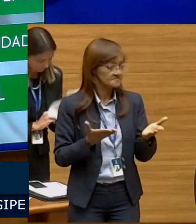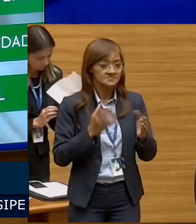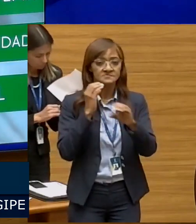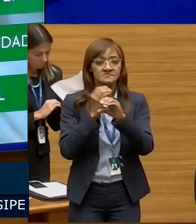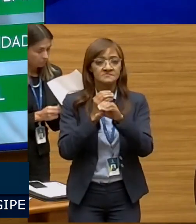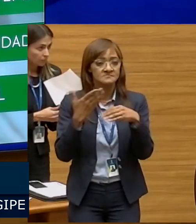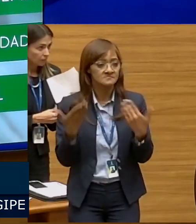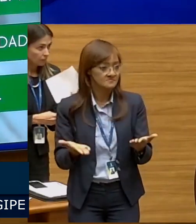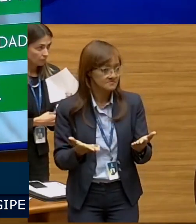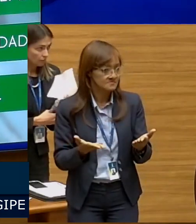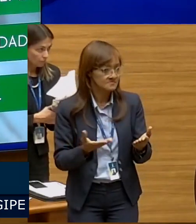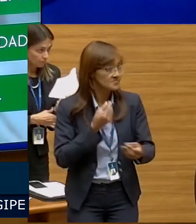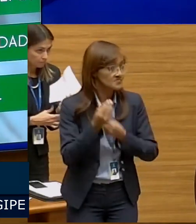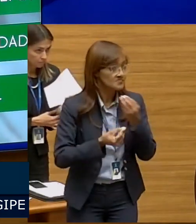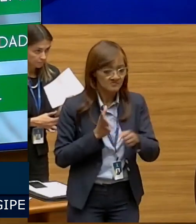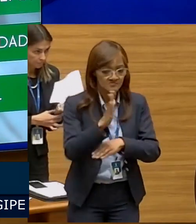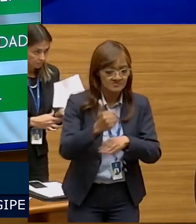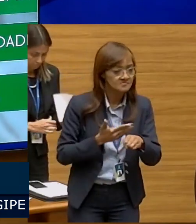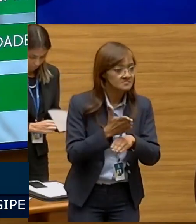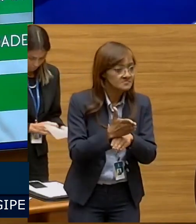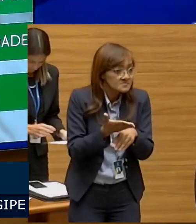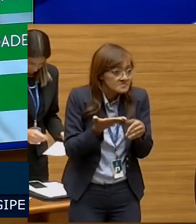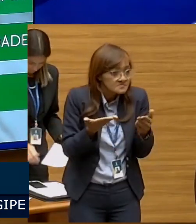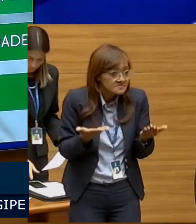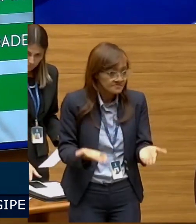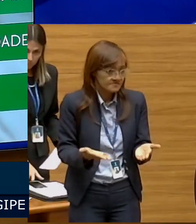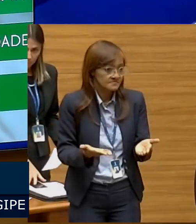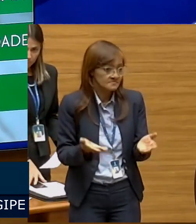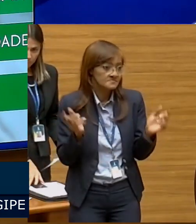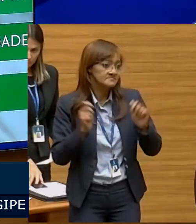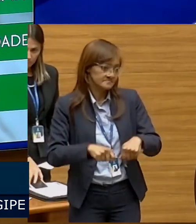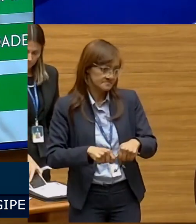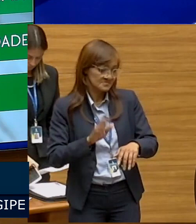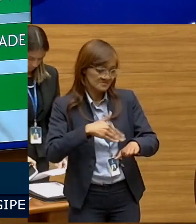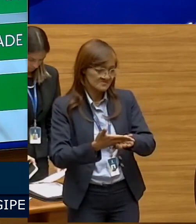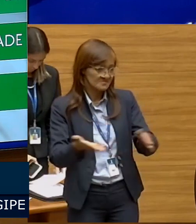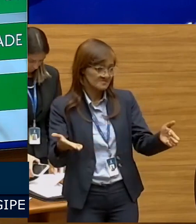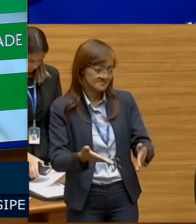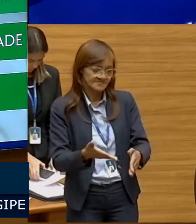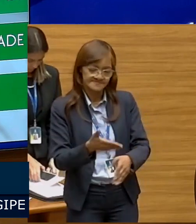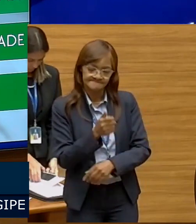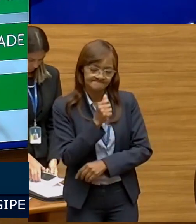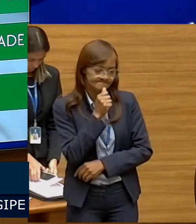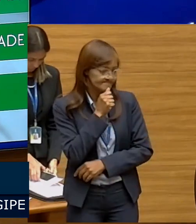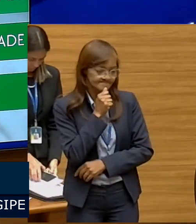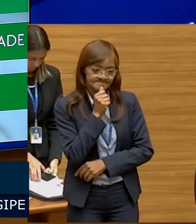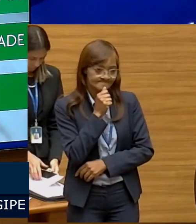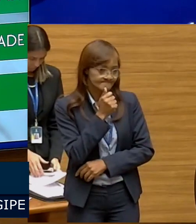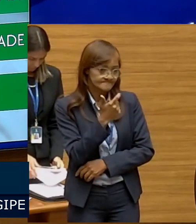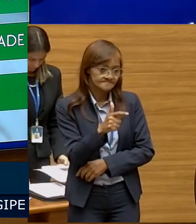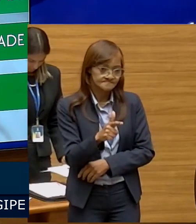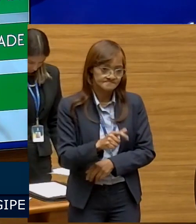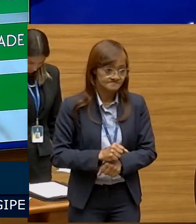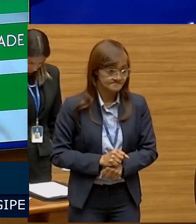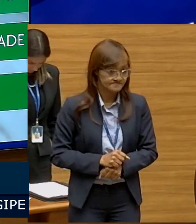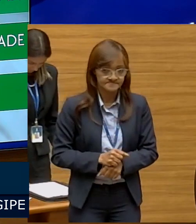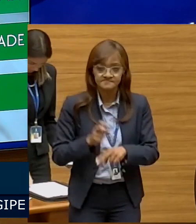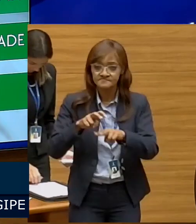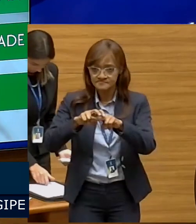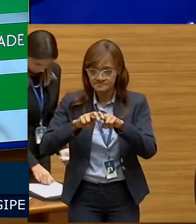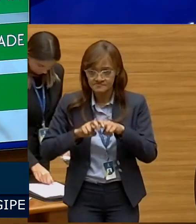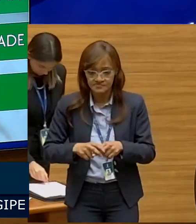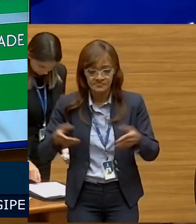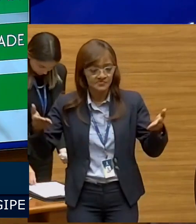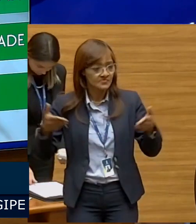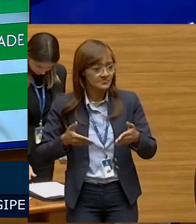na inacessibilidade dentro dos dispositivos públicos ainda, infelizmente. E por isso que, frente a essas dificuldades